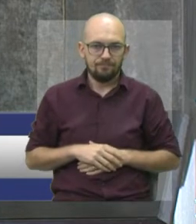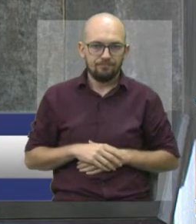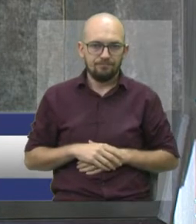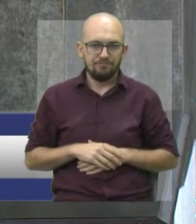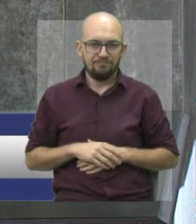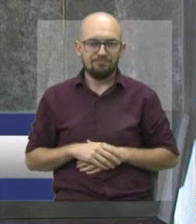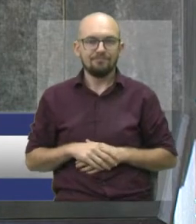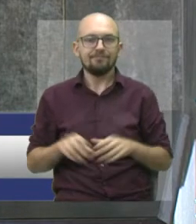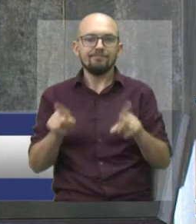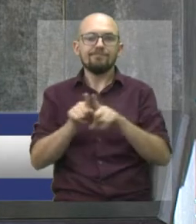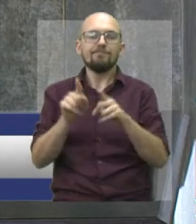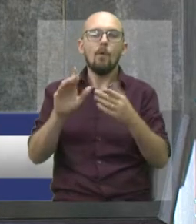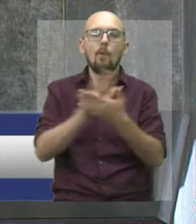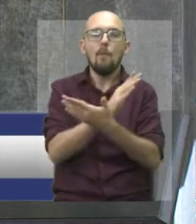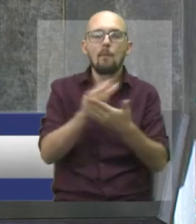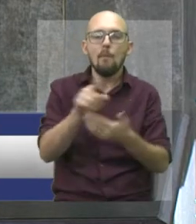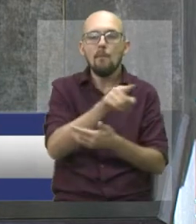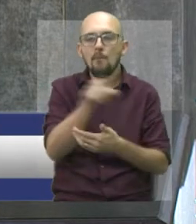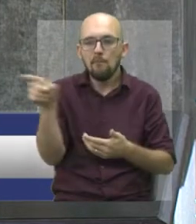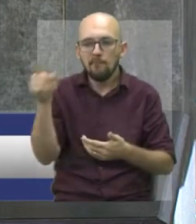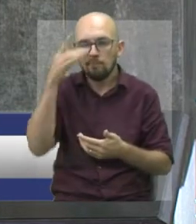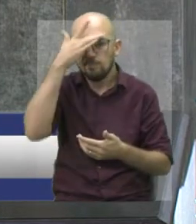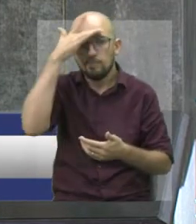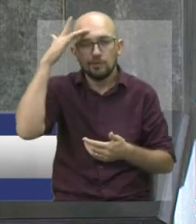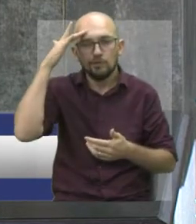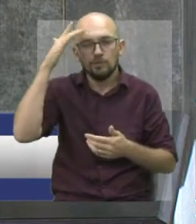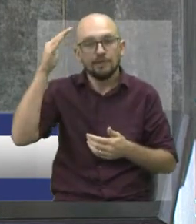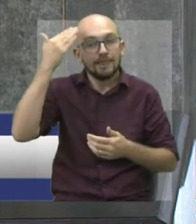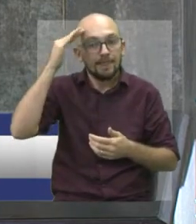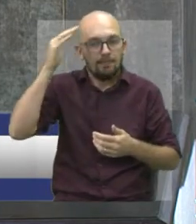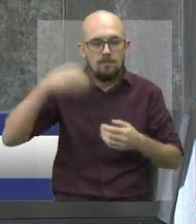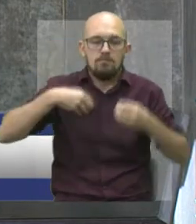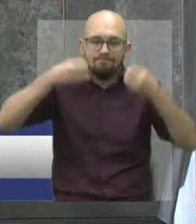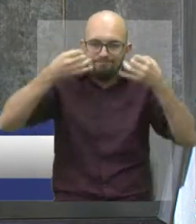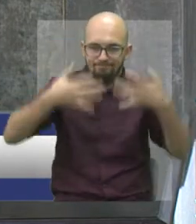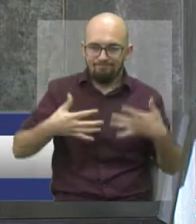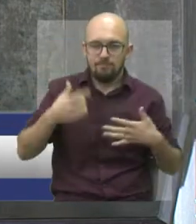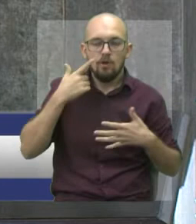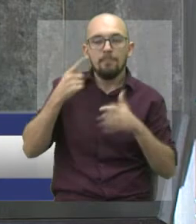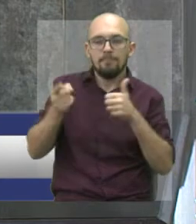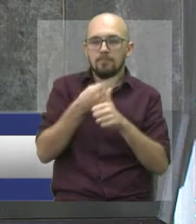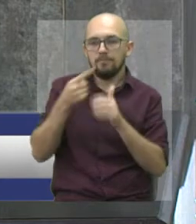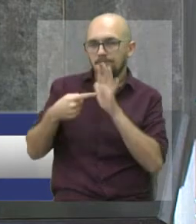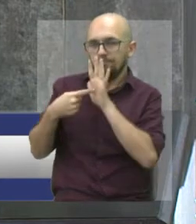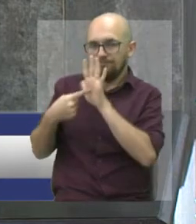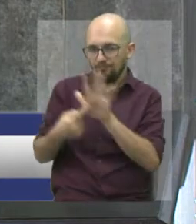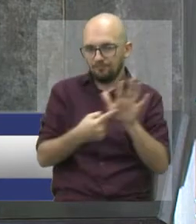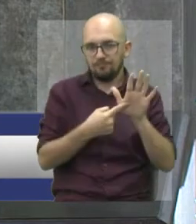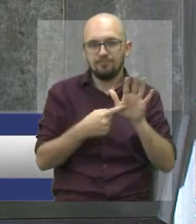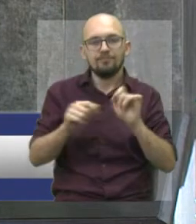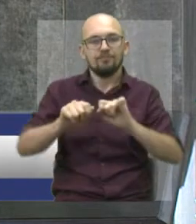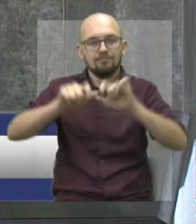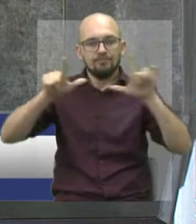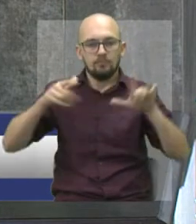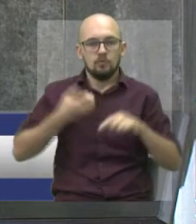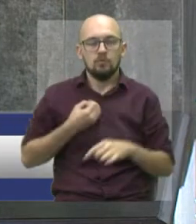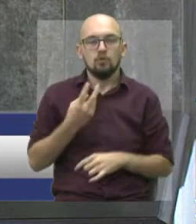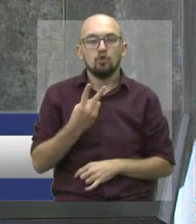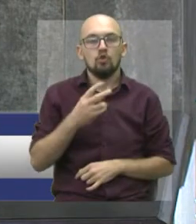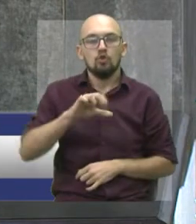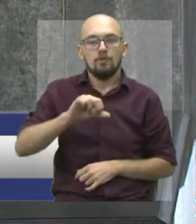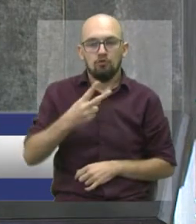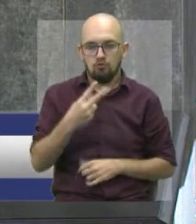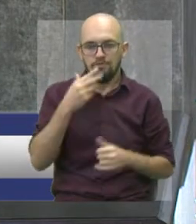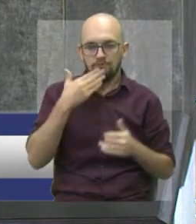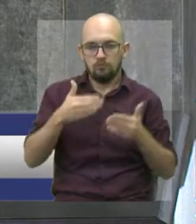Até para que as pessoas possam aí entender a minha fala, eu gostaria que a técnica exibisse a pasta 292, por